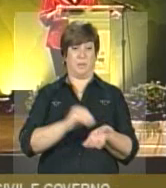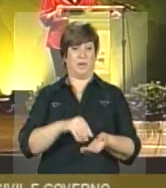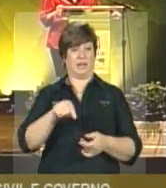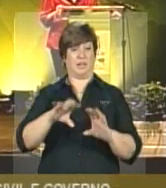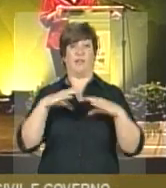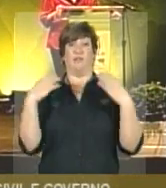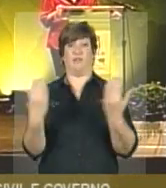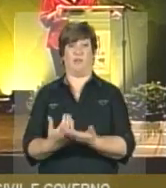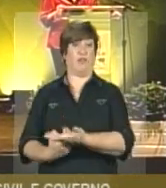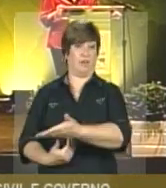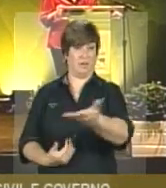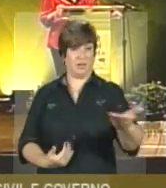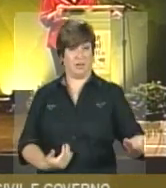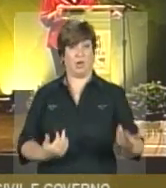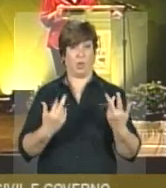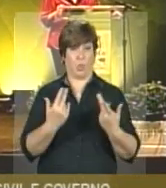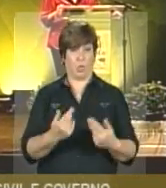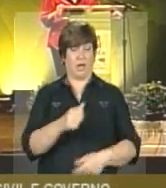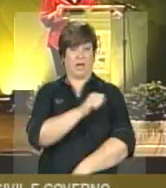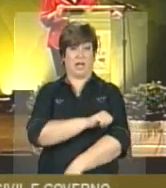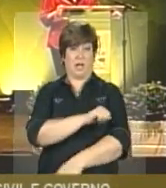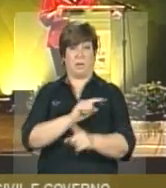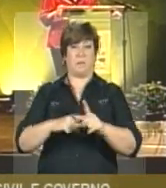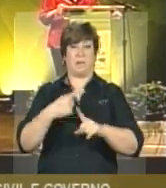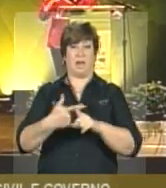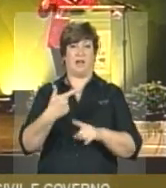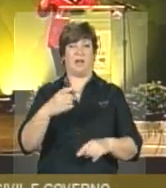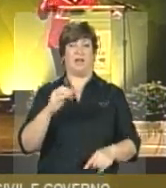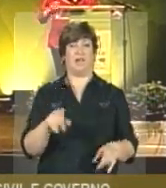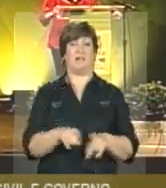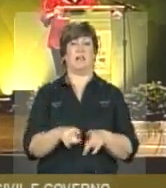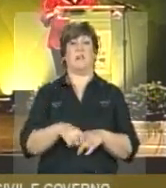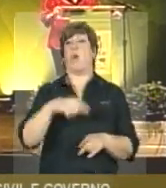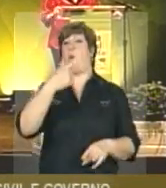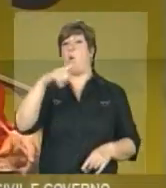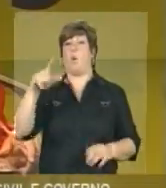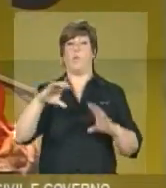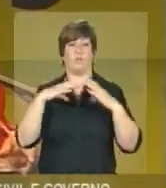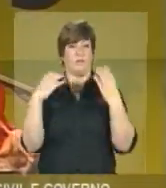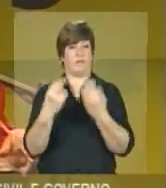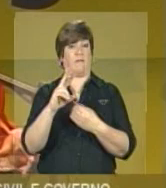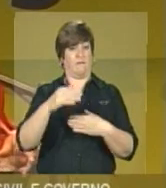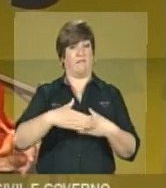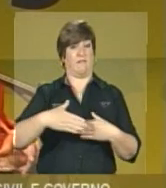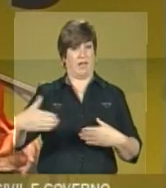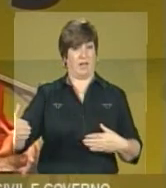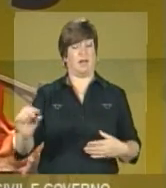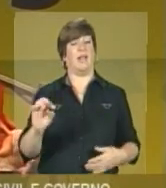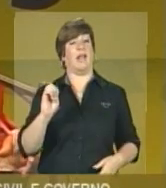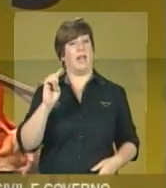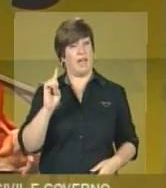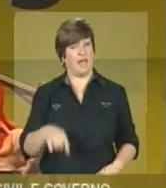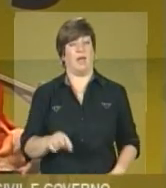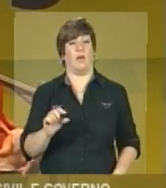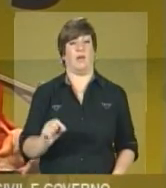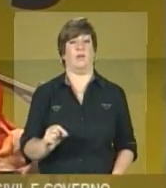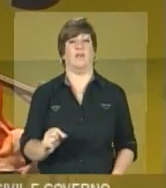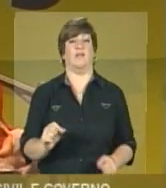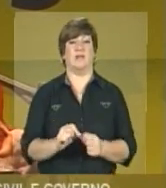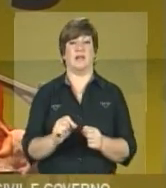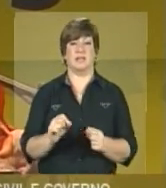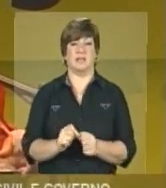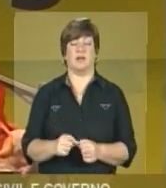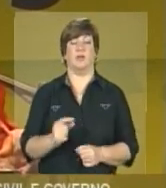fórum, assim como a Rio+20 e outros eventos que virão, é o de desencadear